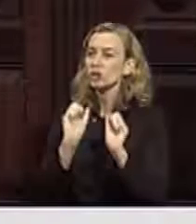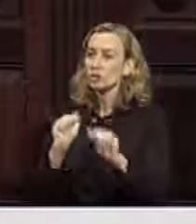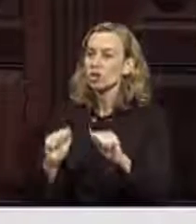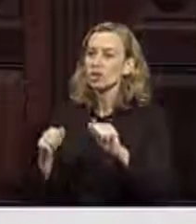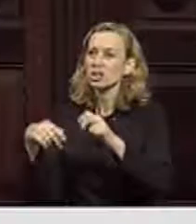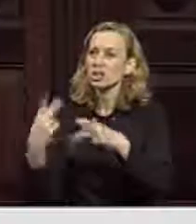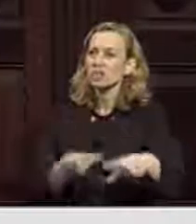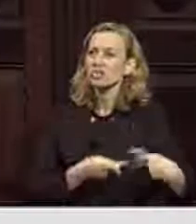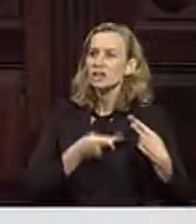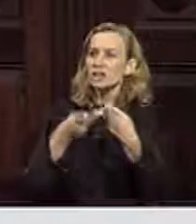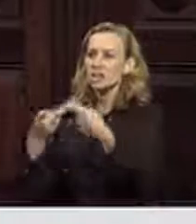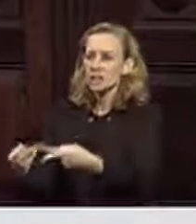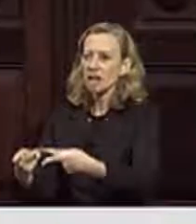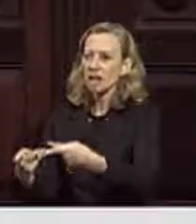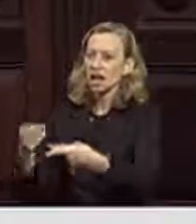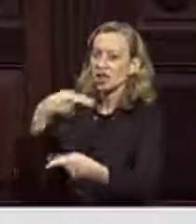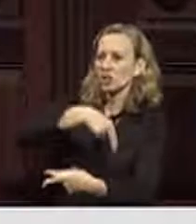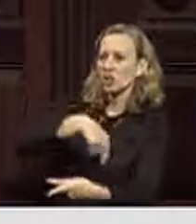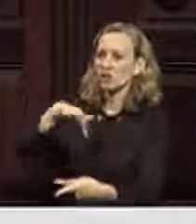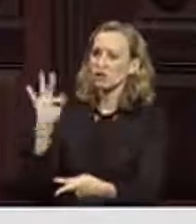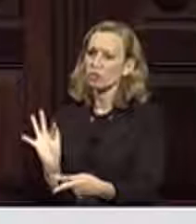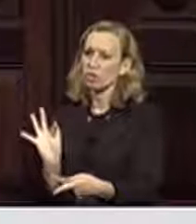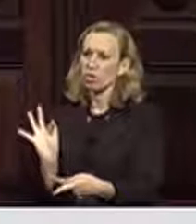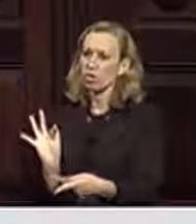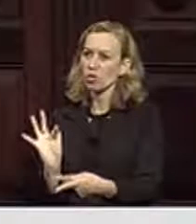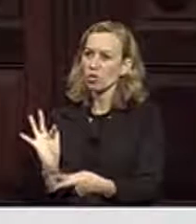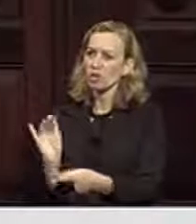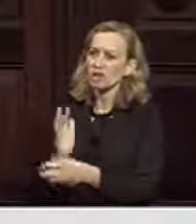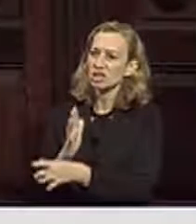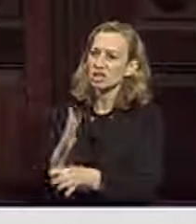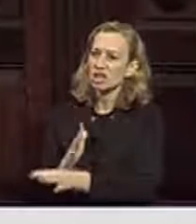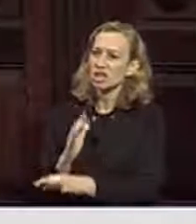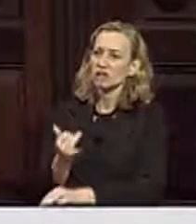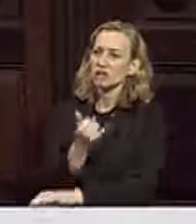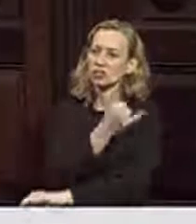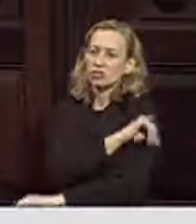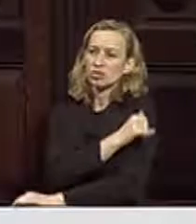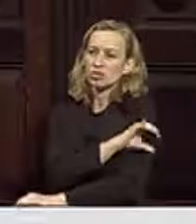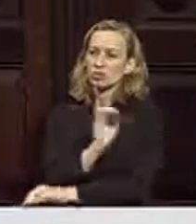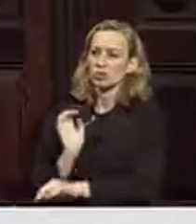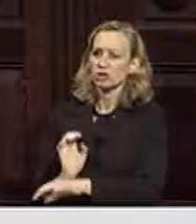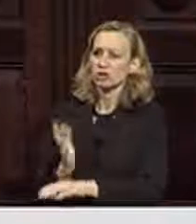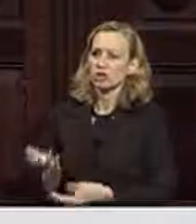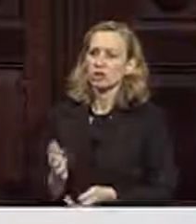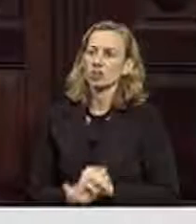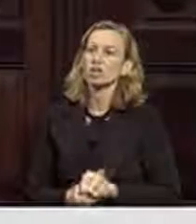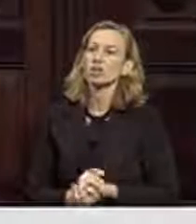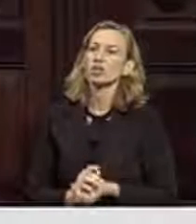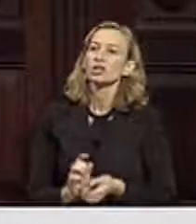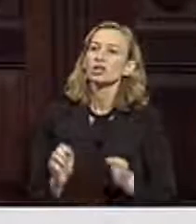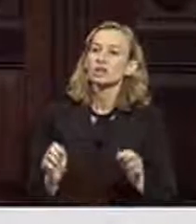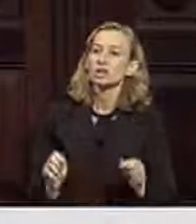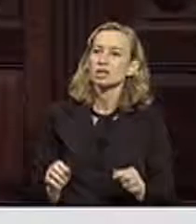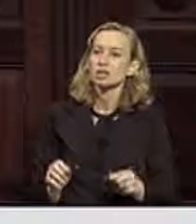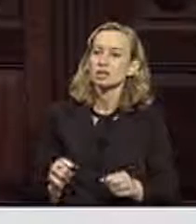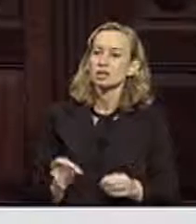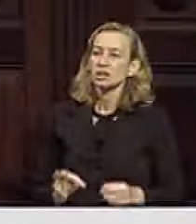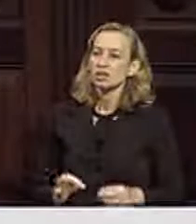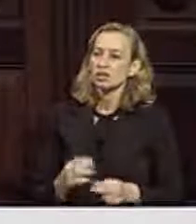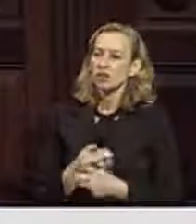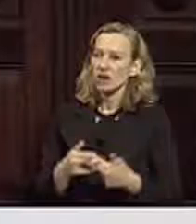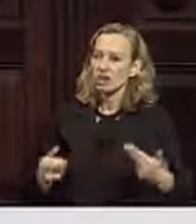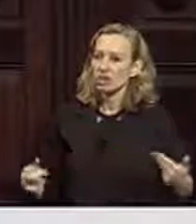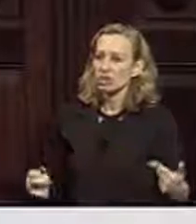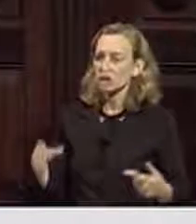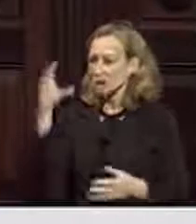visitar essa Nova Friburgo, que tem muito a ensinar ao estado do Rio de Janeiro, mas que também tem muito o que